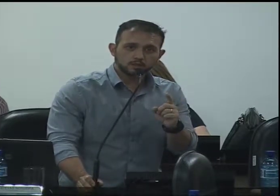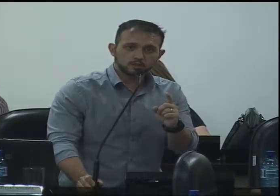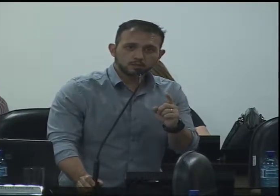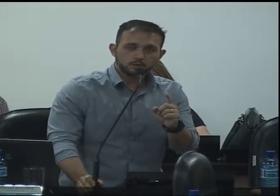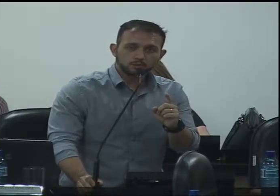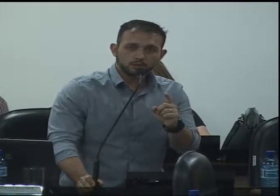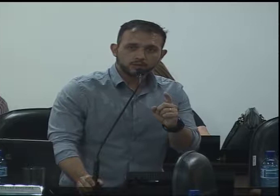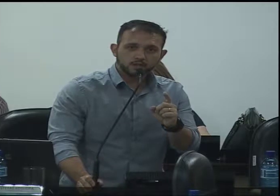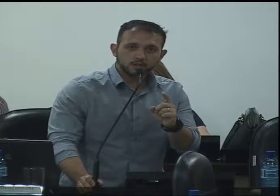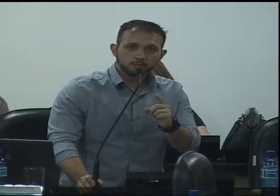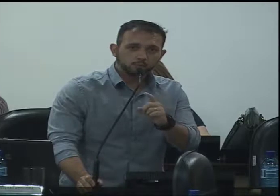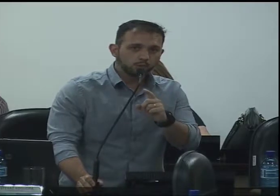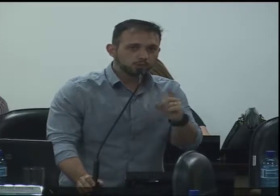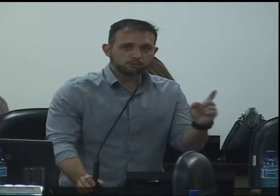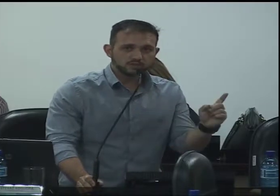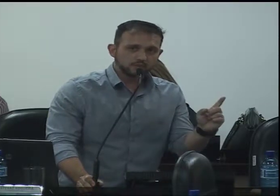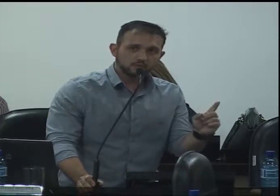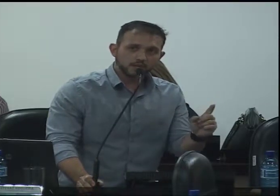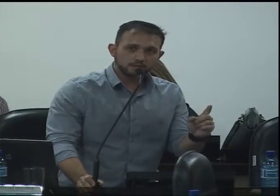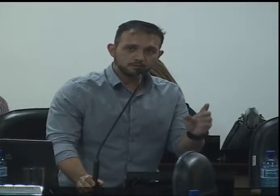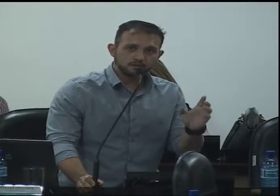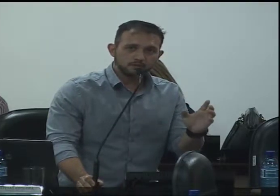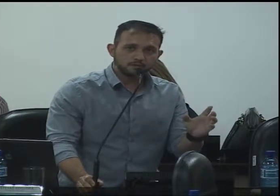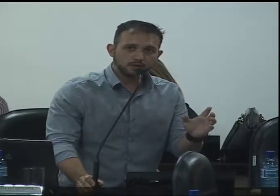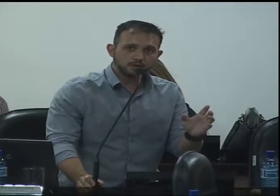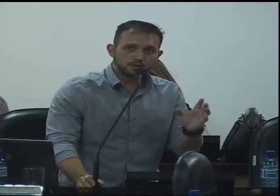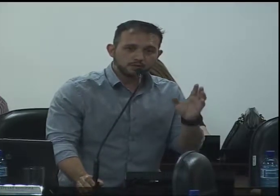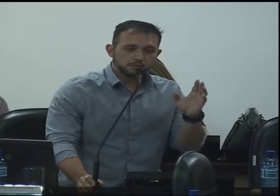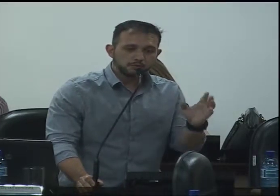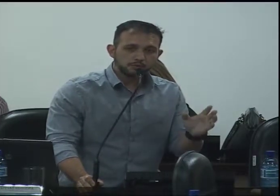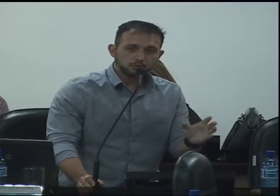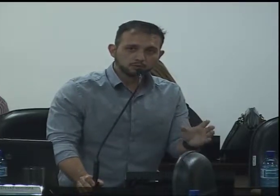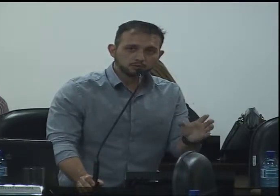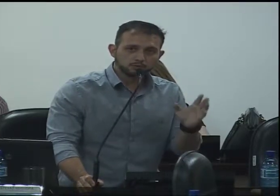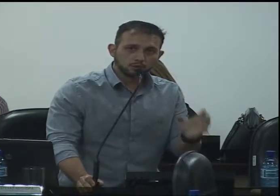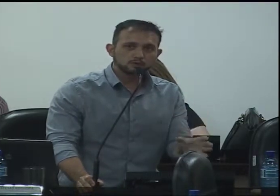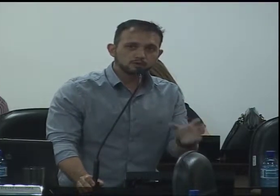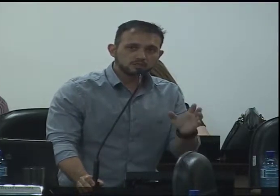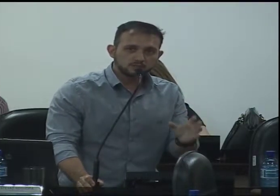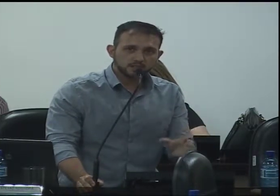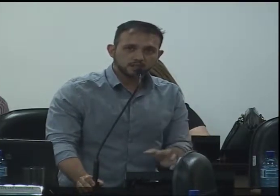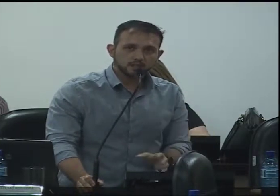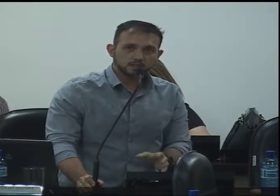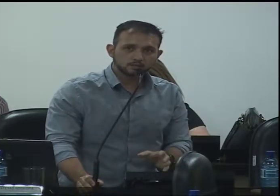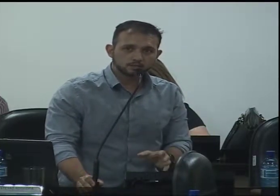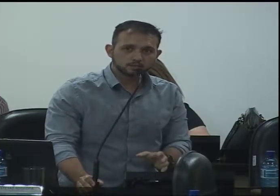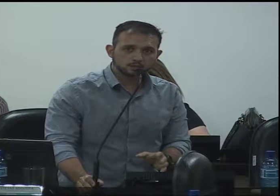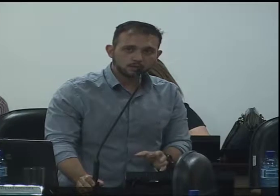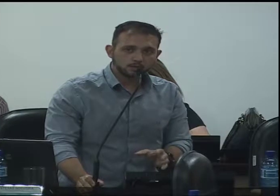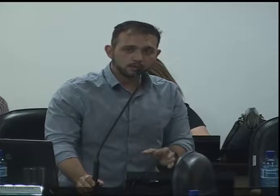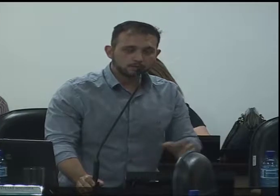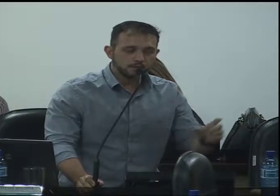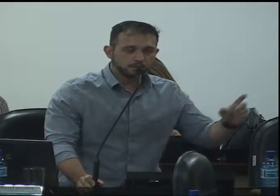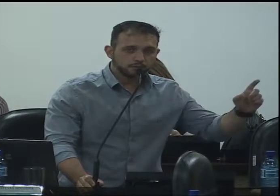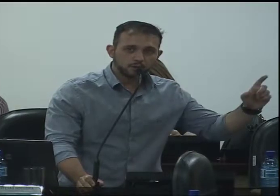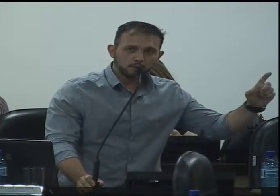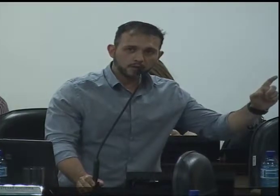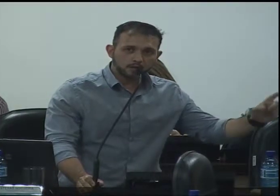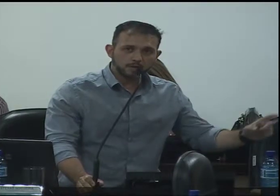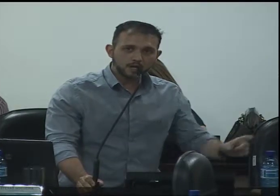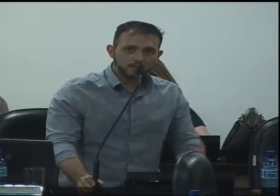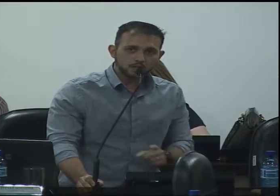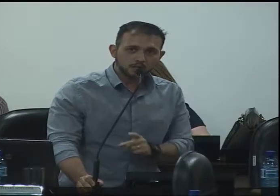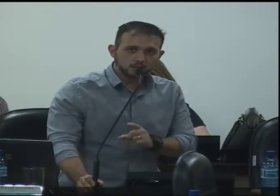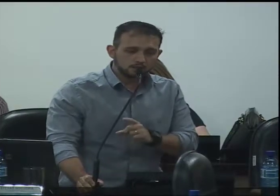toda, porque por onde você vai, você vê fios soltos e desalinhados, né? Forma